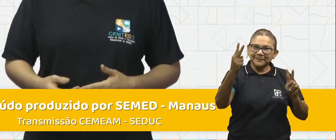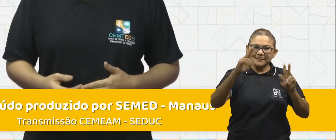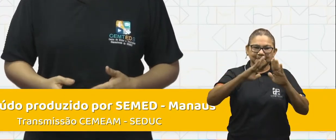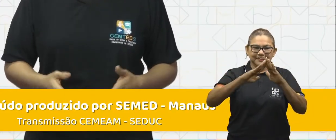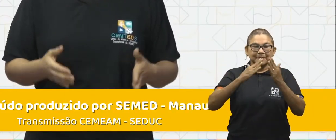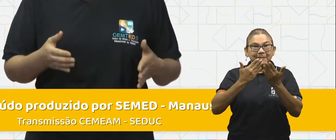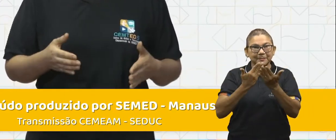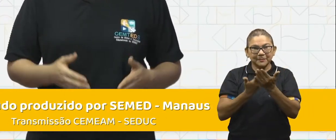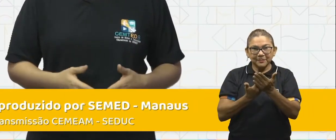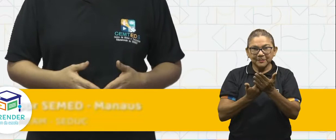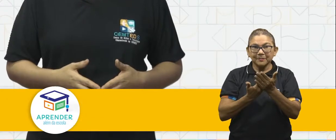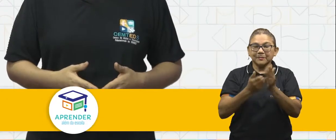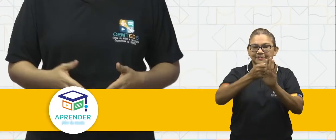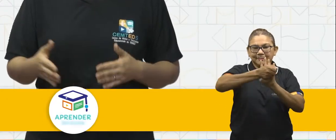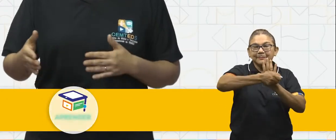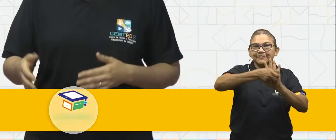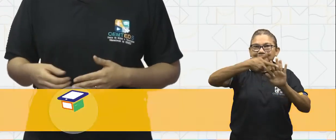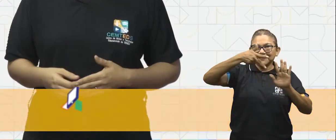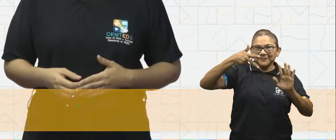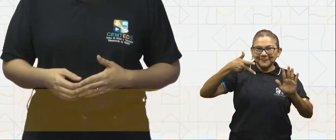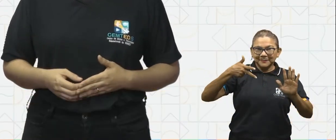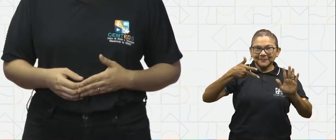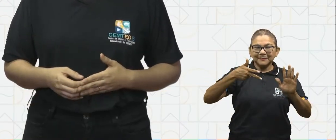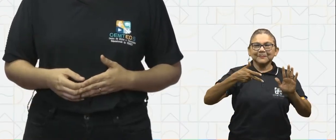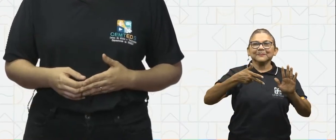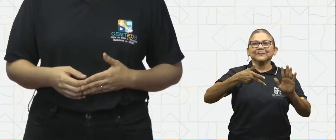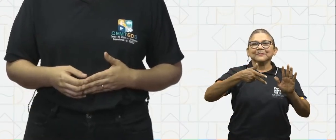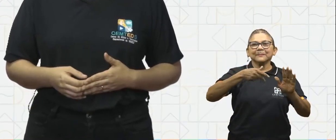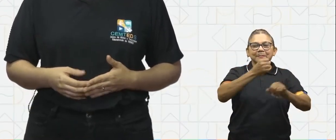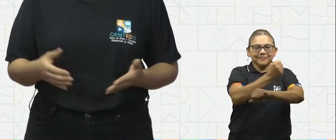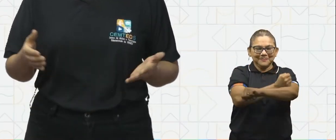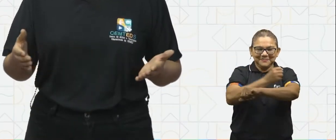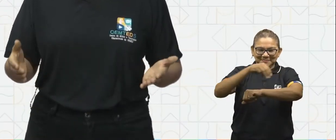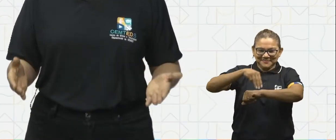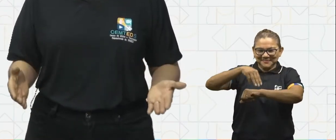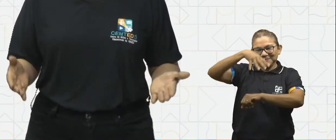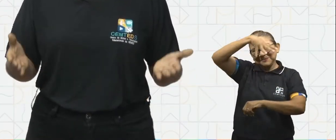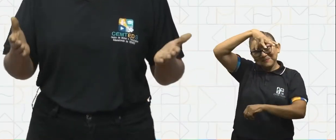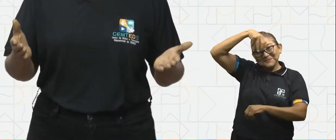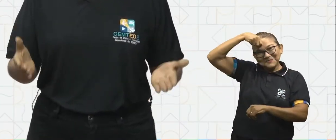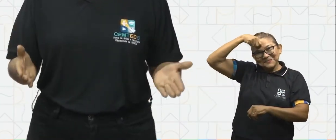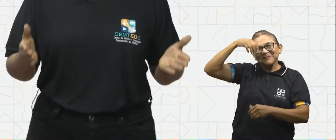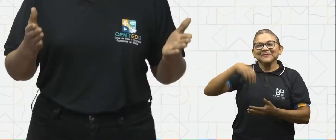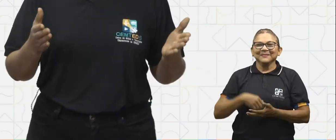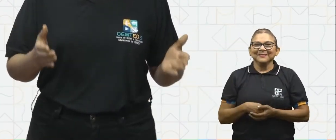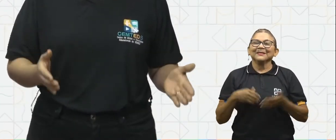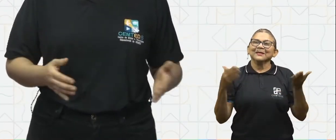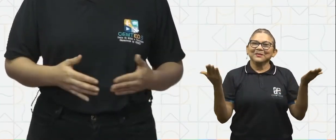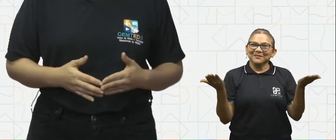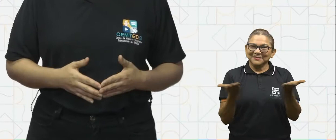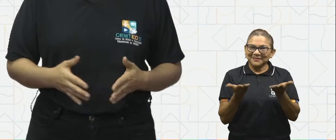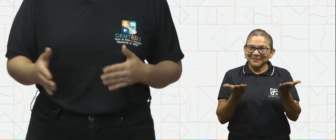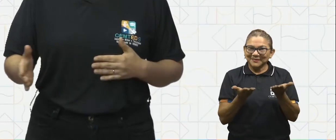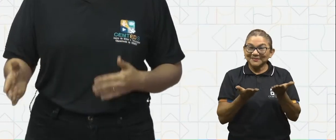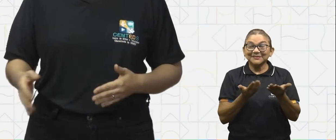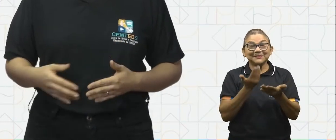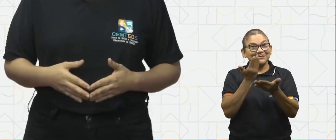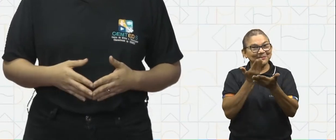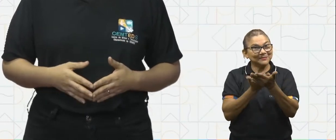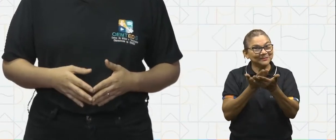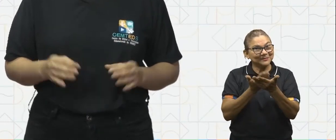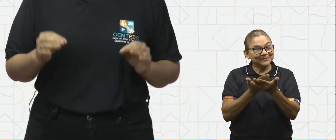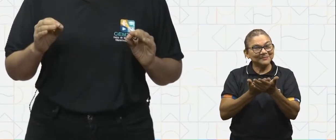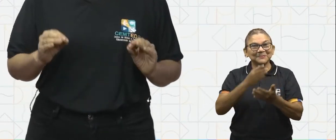do Centro de Mídias e Tecnologias Educacionais da CEMED Manaus. Hoje iremos a mais uma aula de